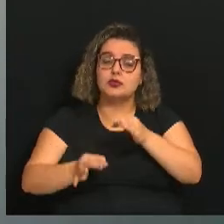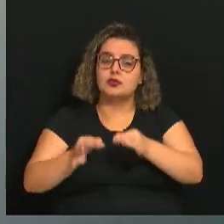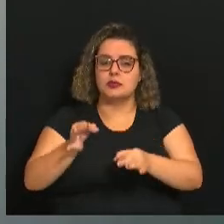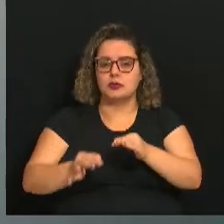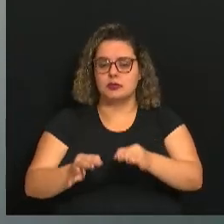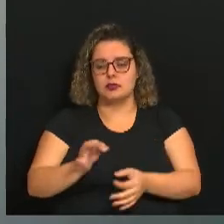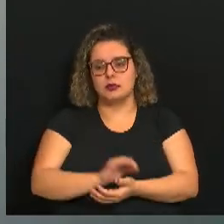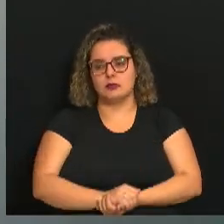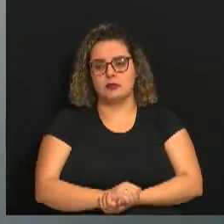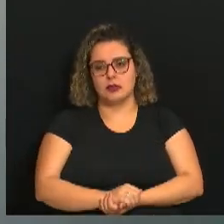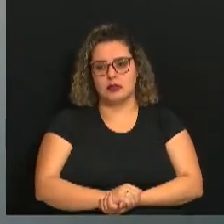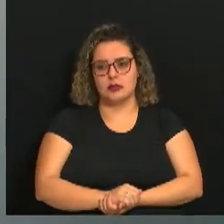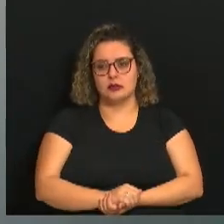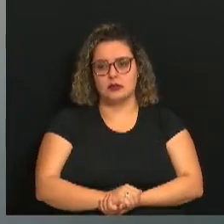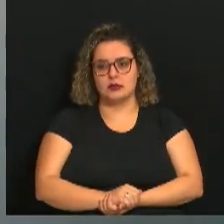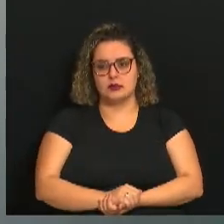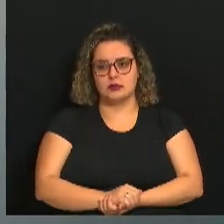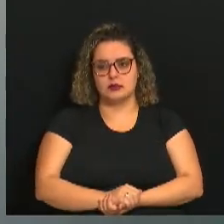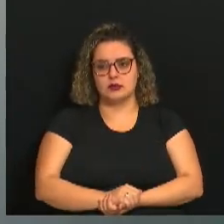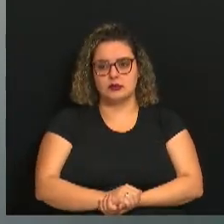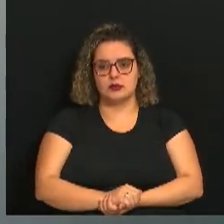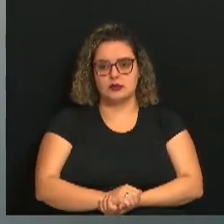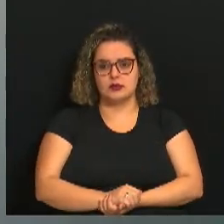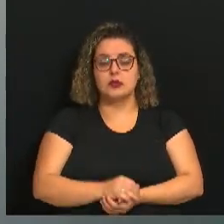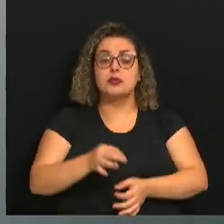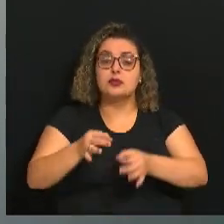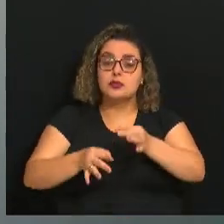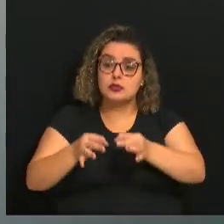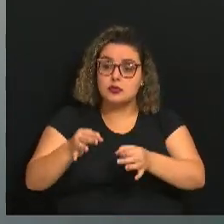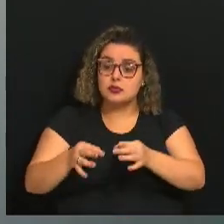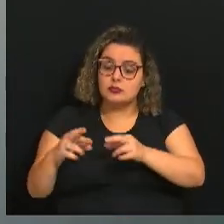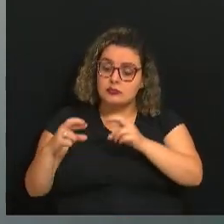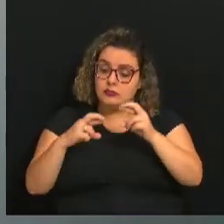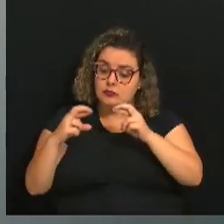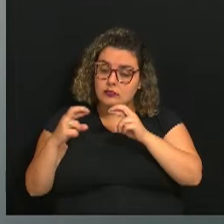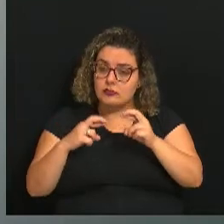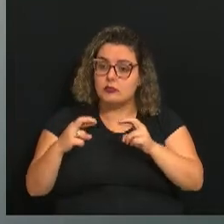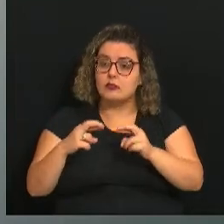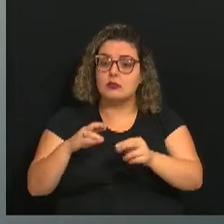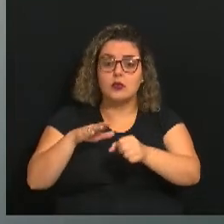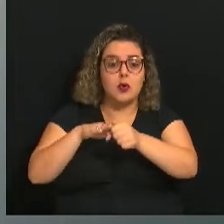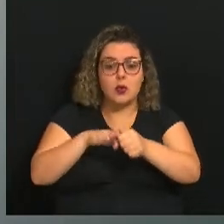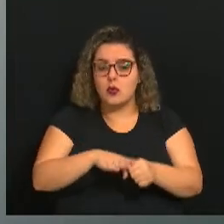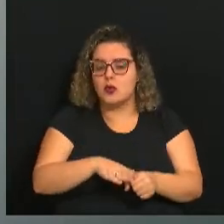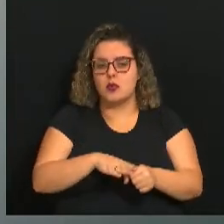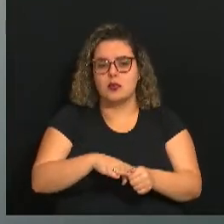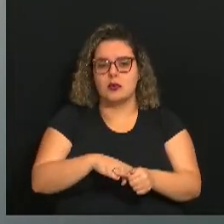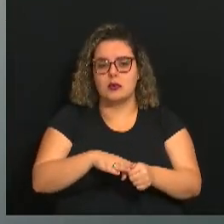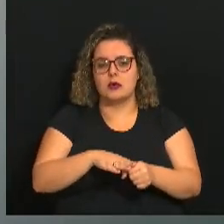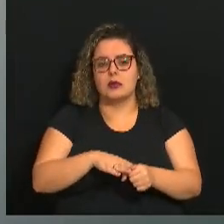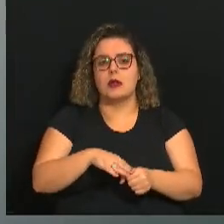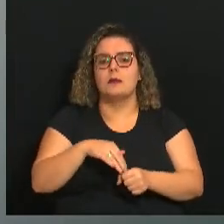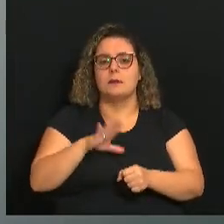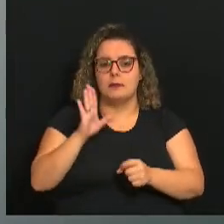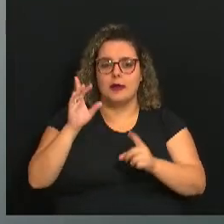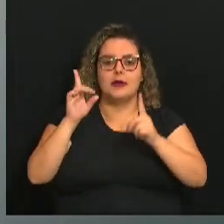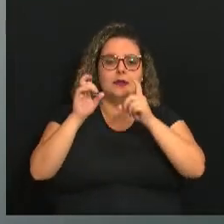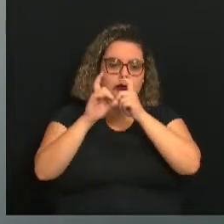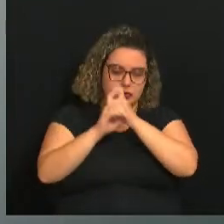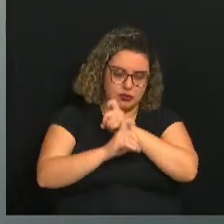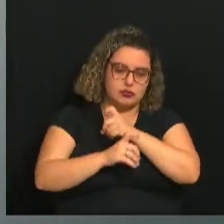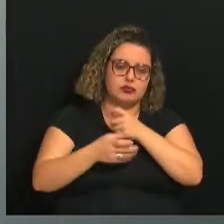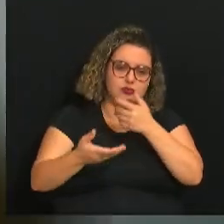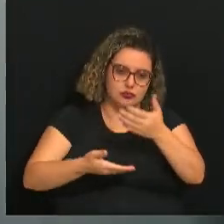Se juridicamente for sinalizado que a punição que é mais extrema, no caso de um prestador de serviço,